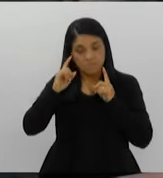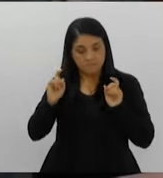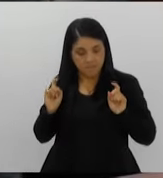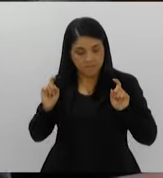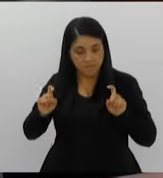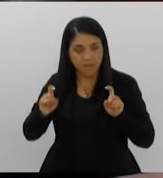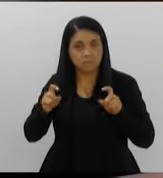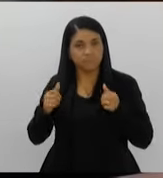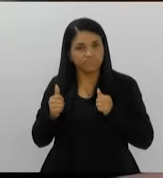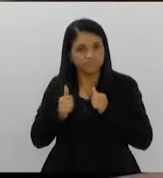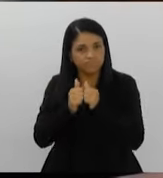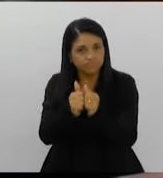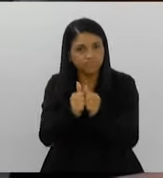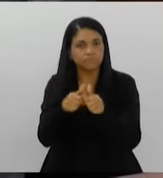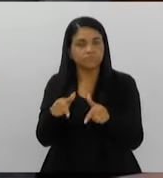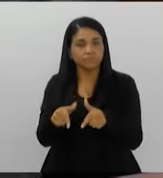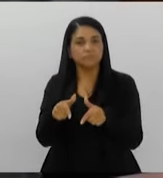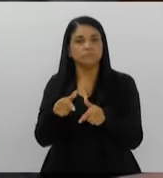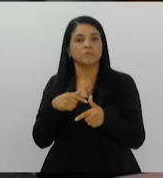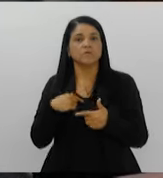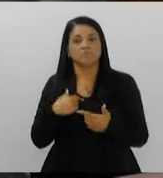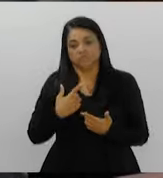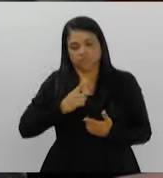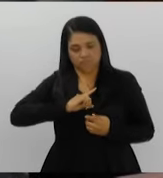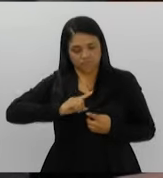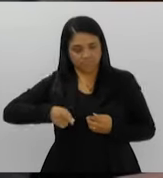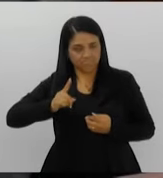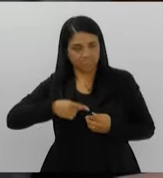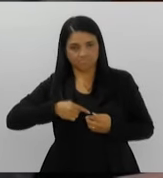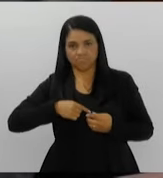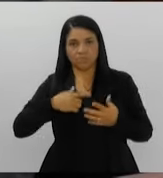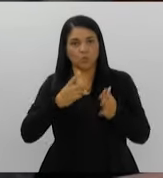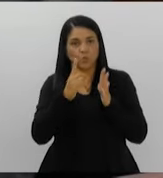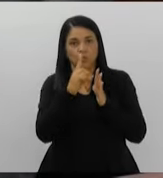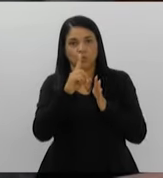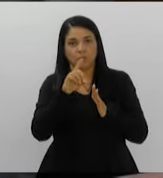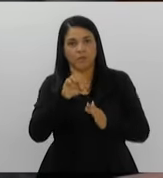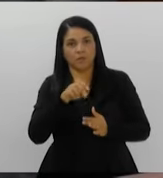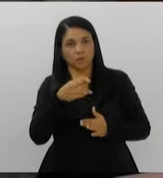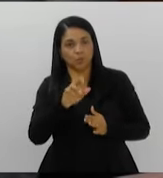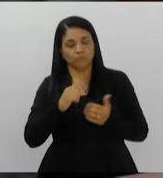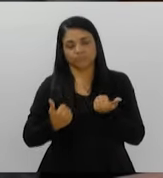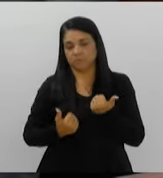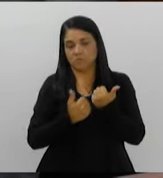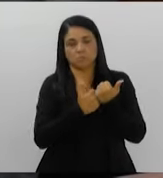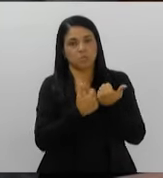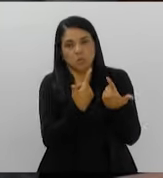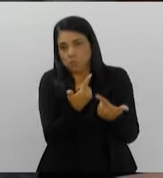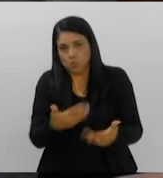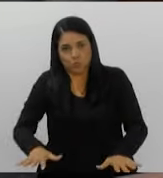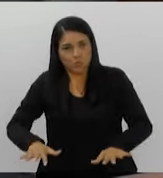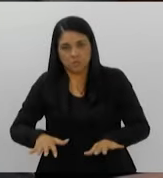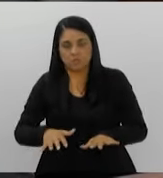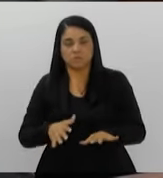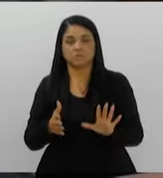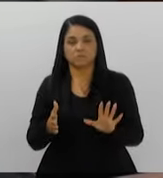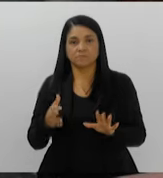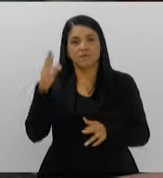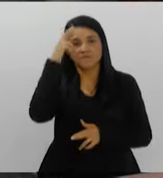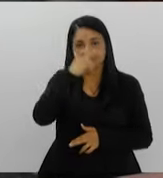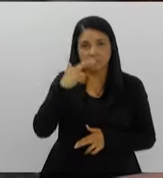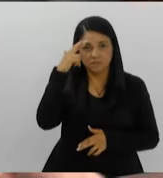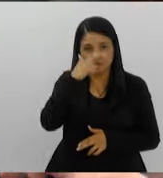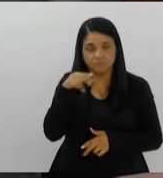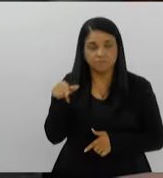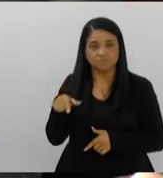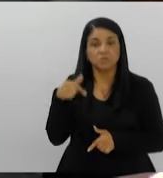e tiveram a recusa do Detro em auxiliar na fiscalização. Portanto, um serviço de